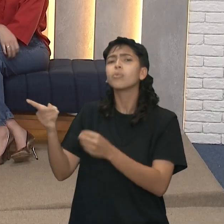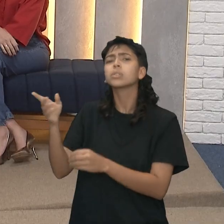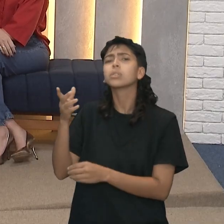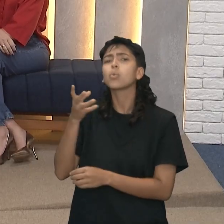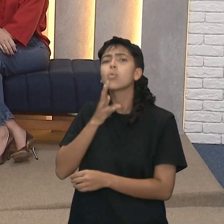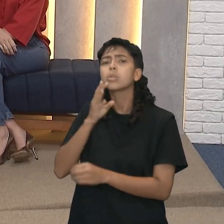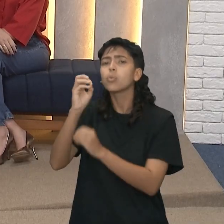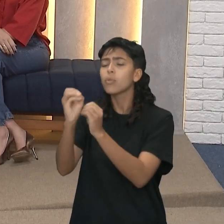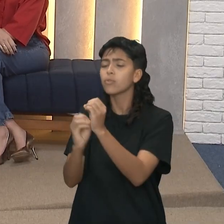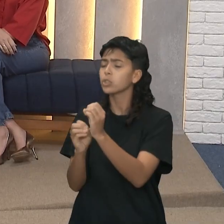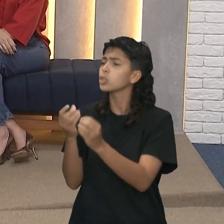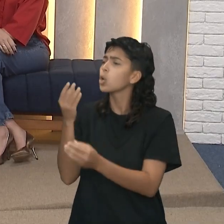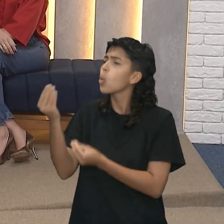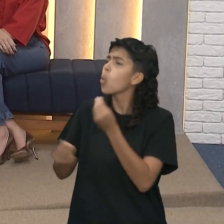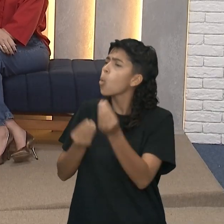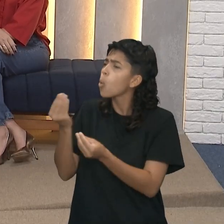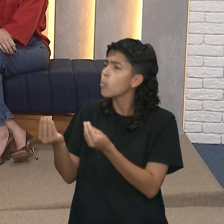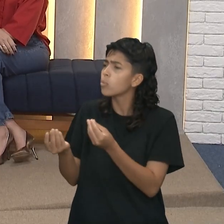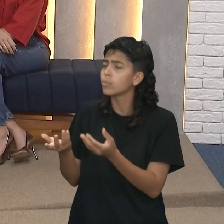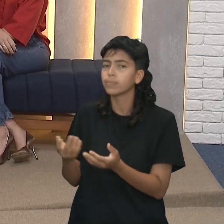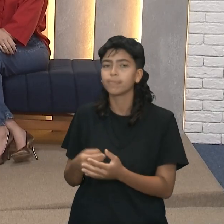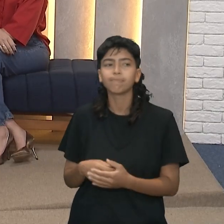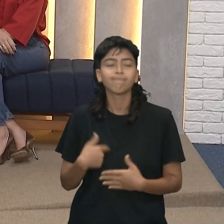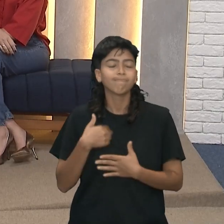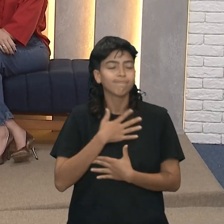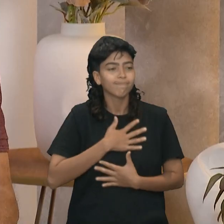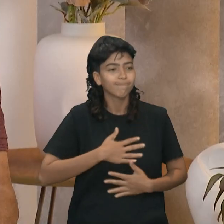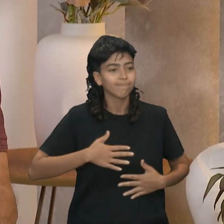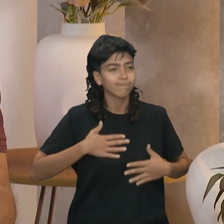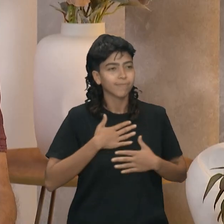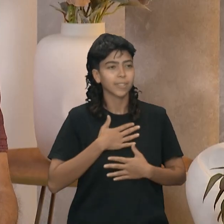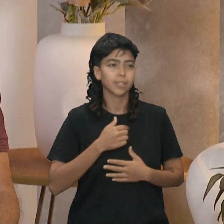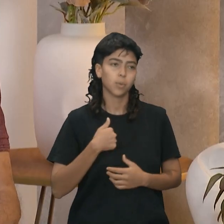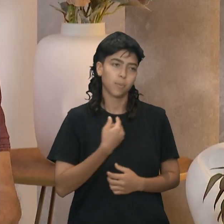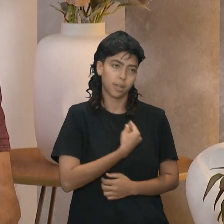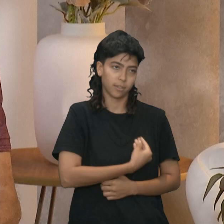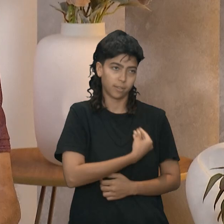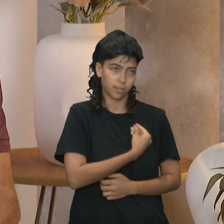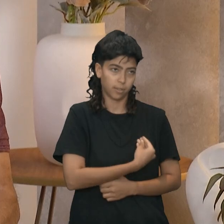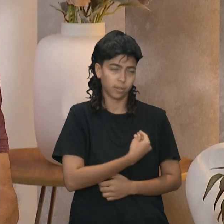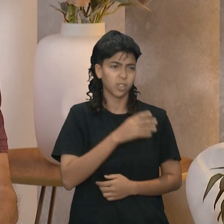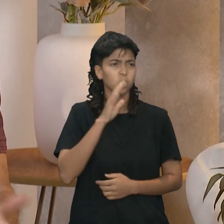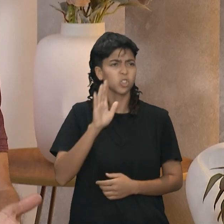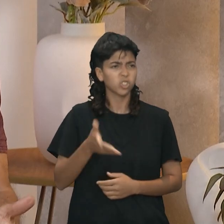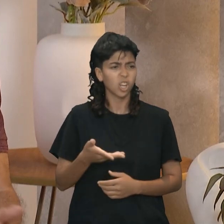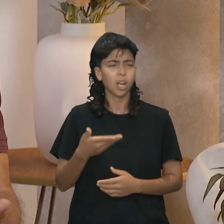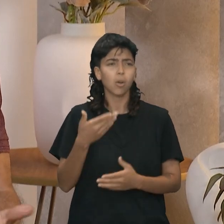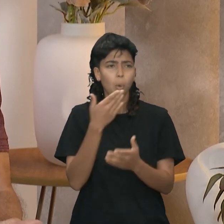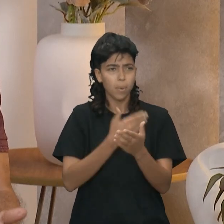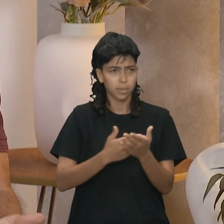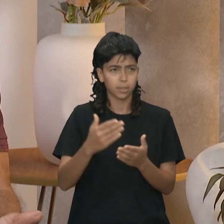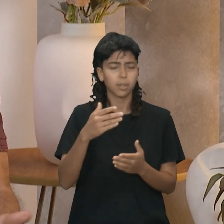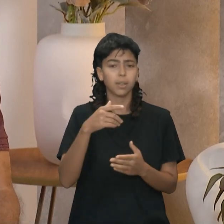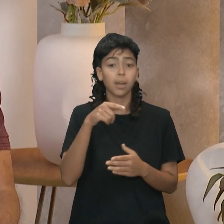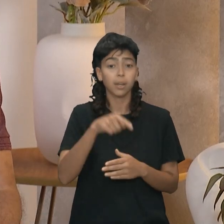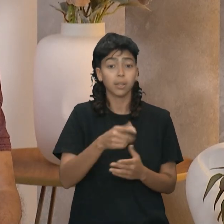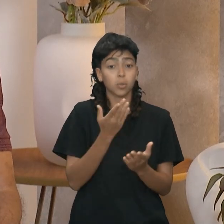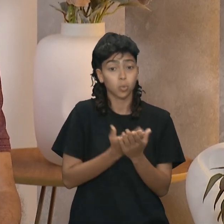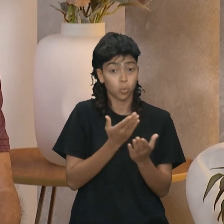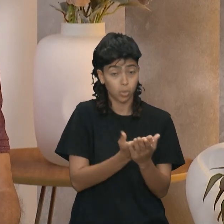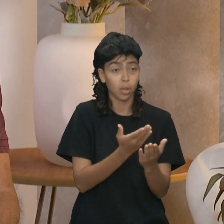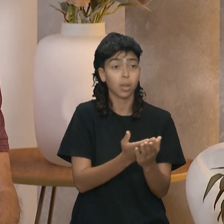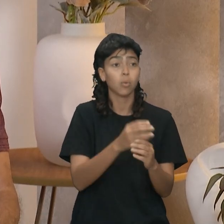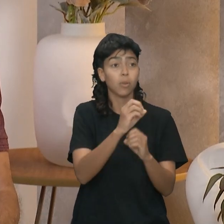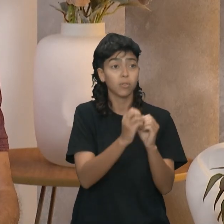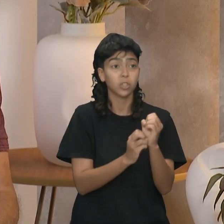UFG? Bom, é um prazer estar aqui com vocês, né? Eu entrei na Universidade Federal de Goiás como estudante em 1980,